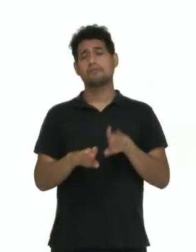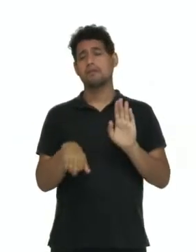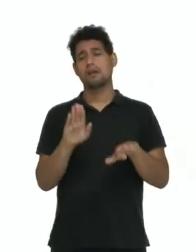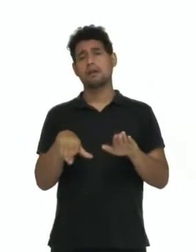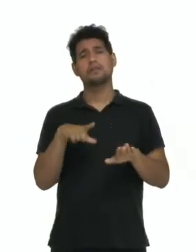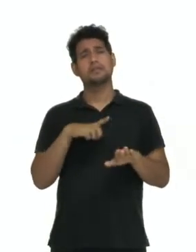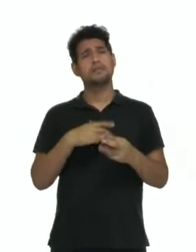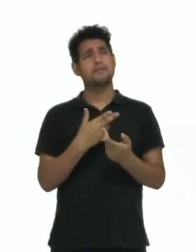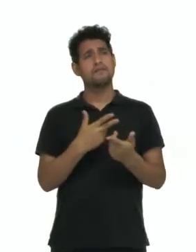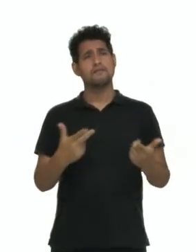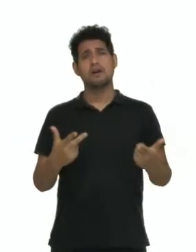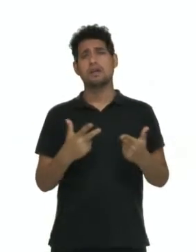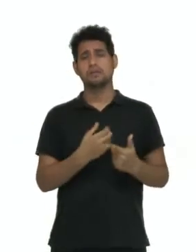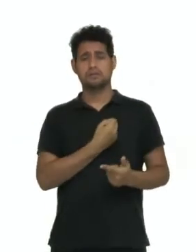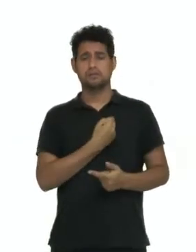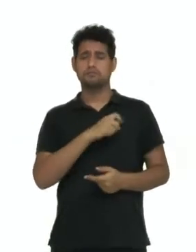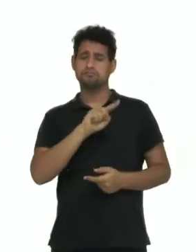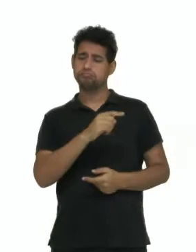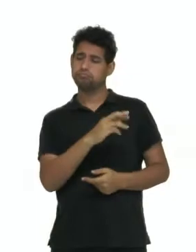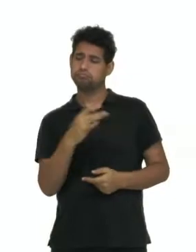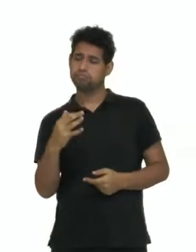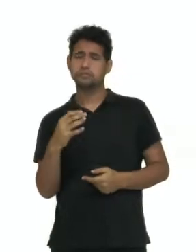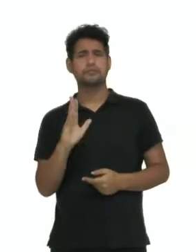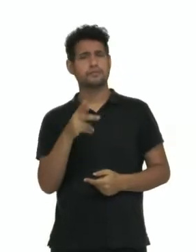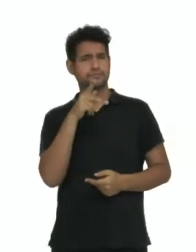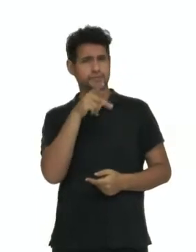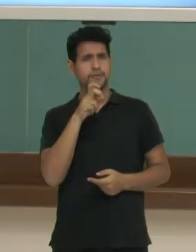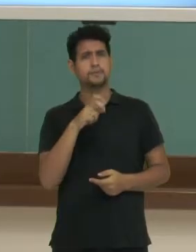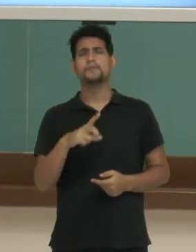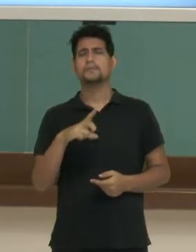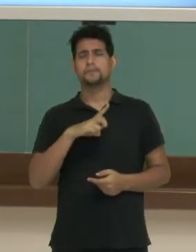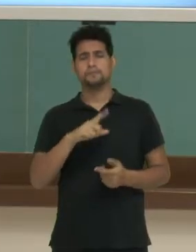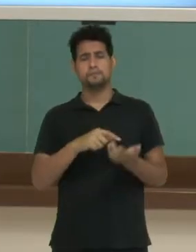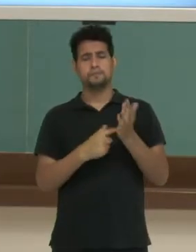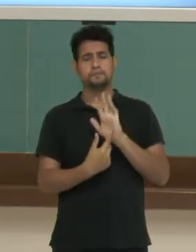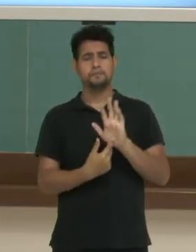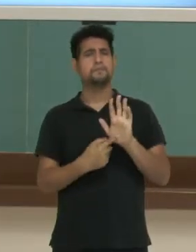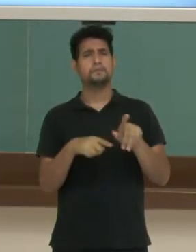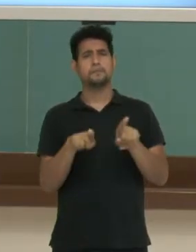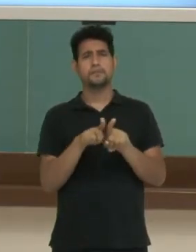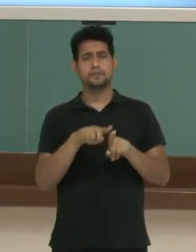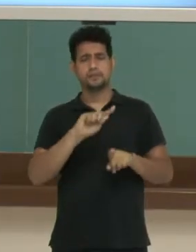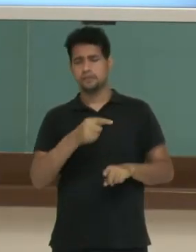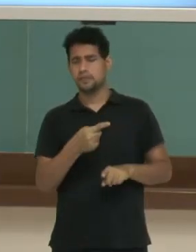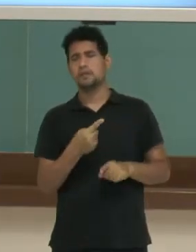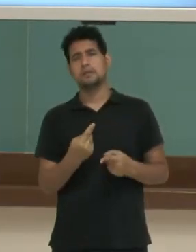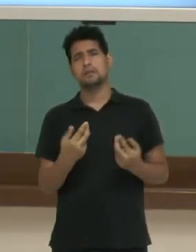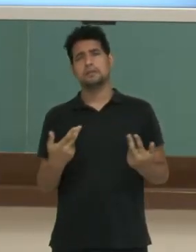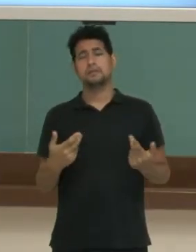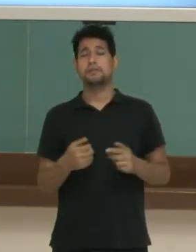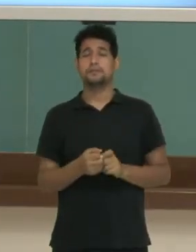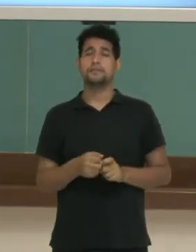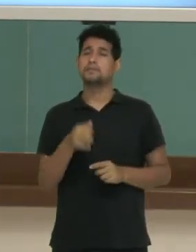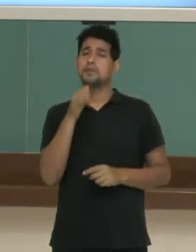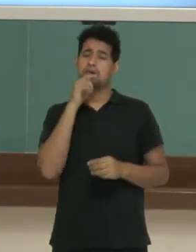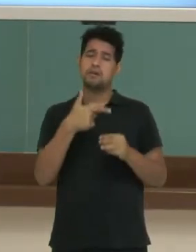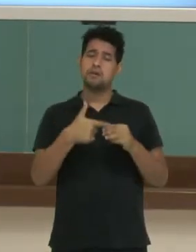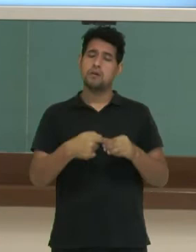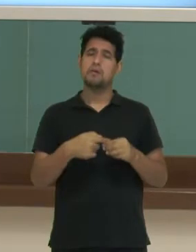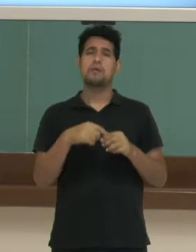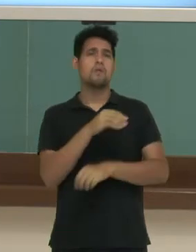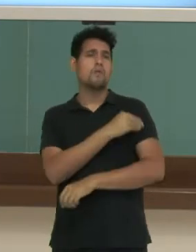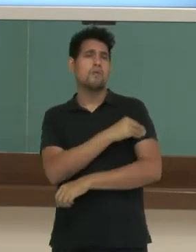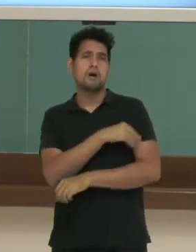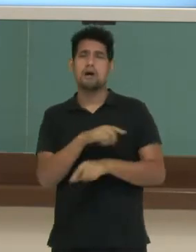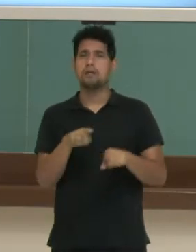mais casinhas decimais, né? Quem já não viu isso, né? Que ele já até apresenta mais casinhas decimais, tá bom? Como o preço da gasolina, o etanol